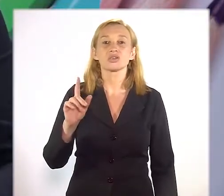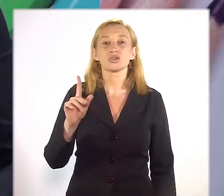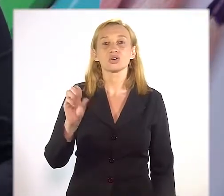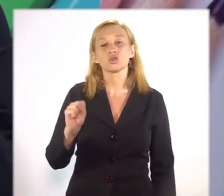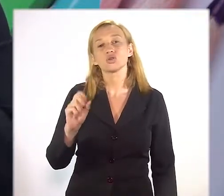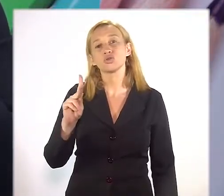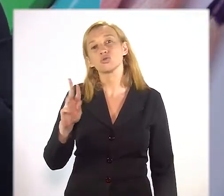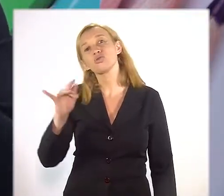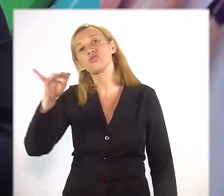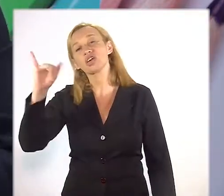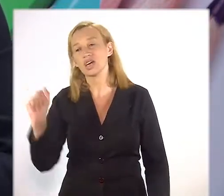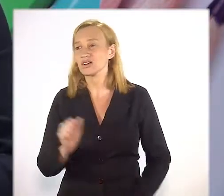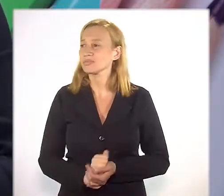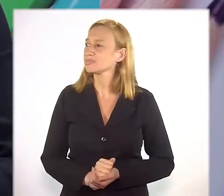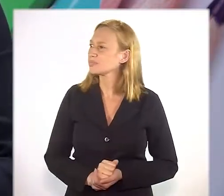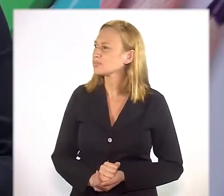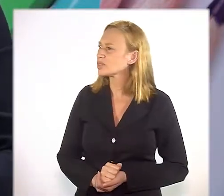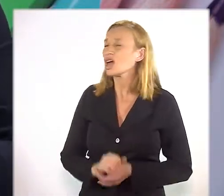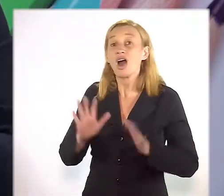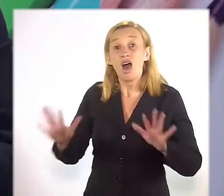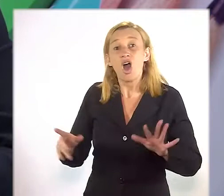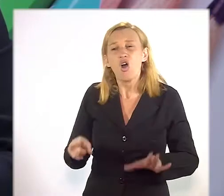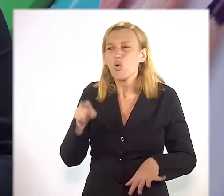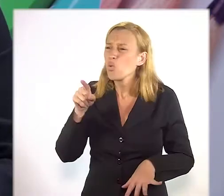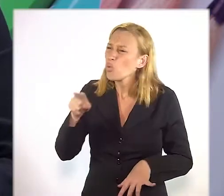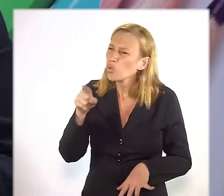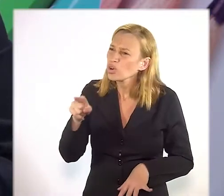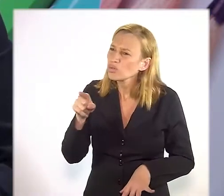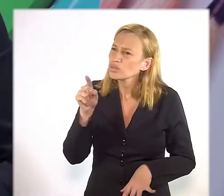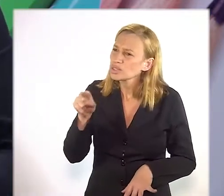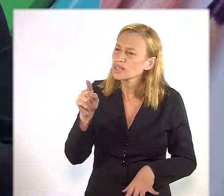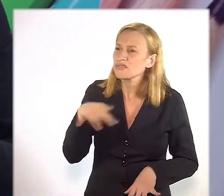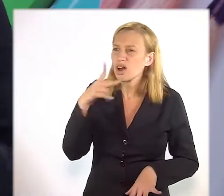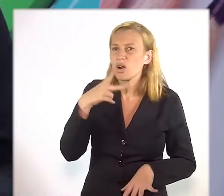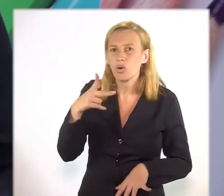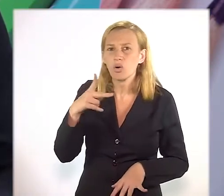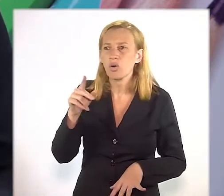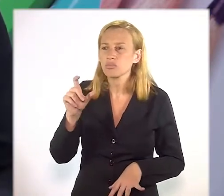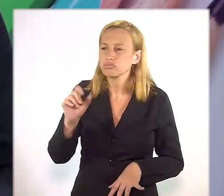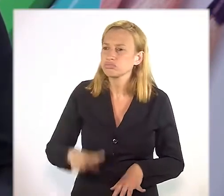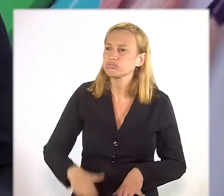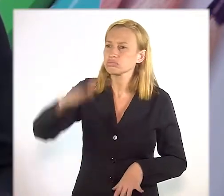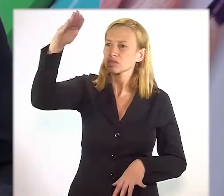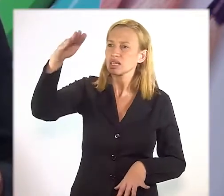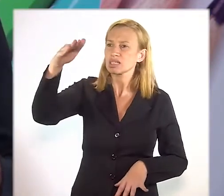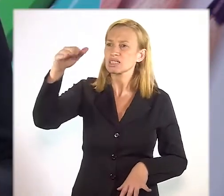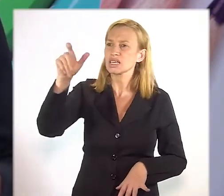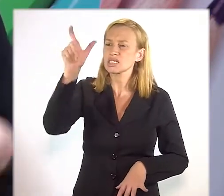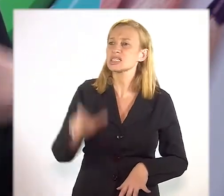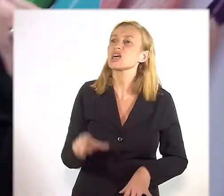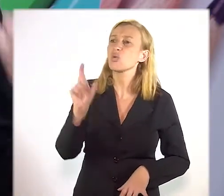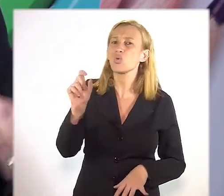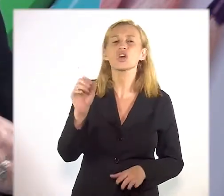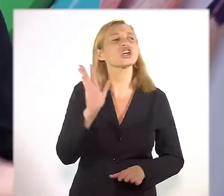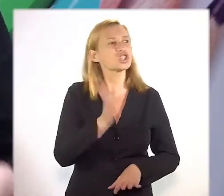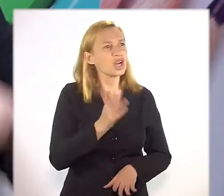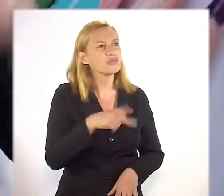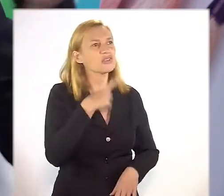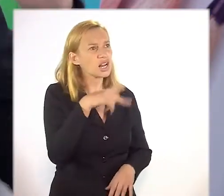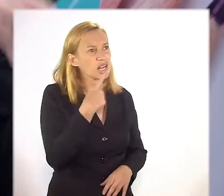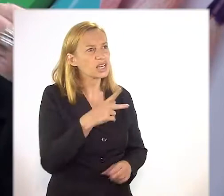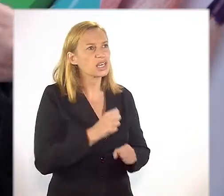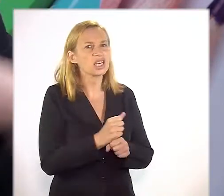ser? E o que você falou, a questão do que você quer ser quando crescer, a gente já falou tanto disso aqui no Educação, que a Educação eu idealizei